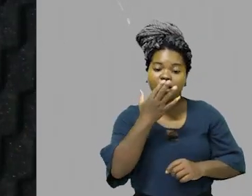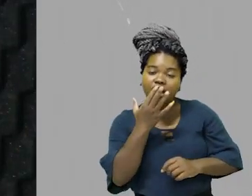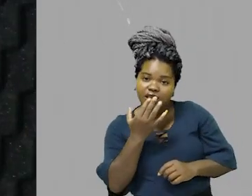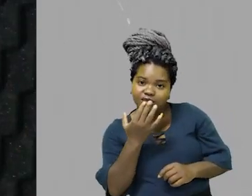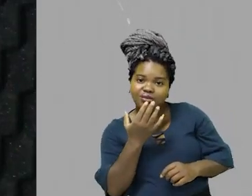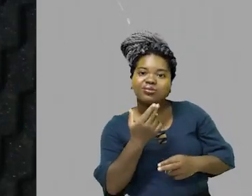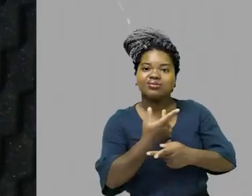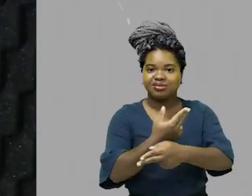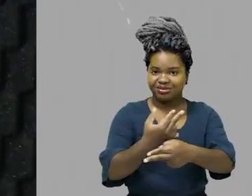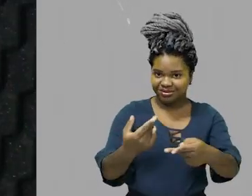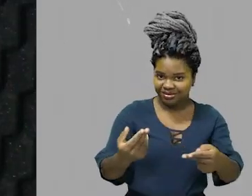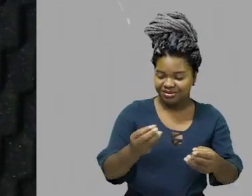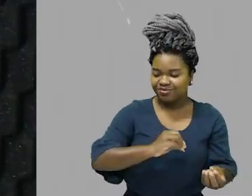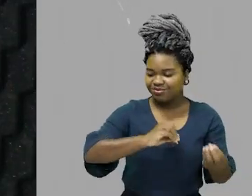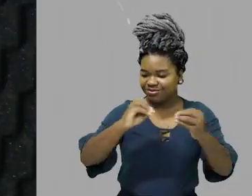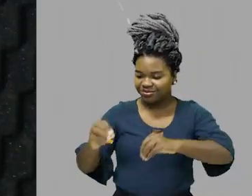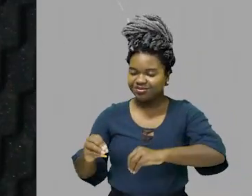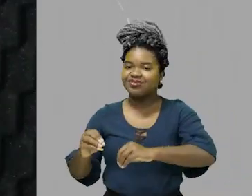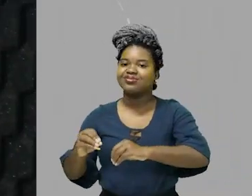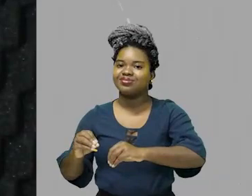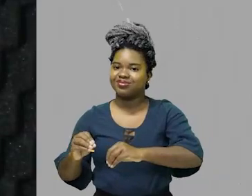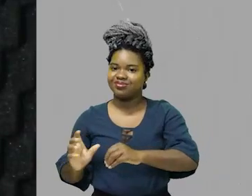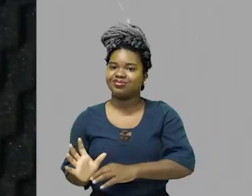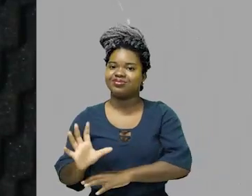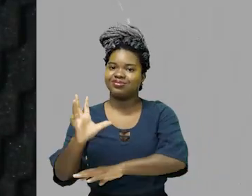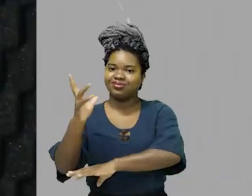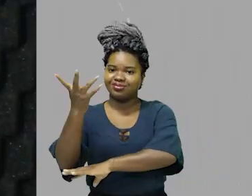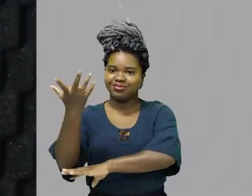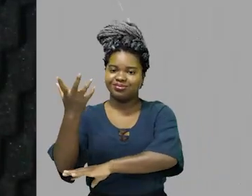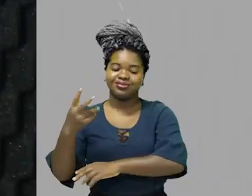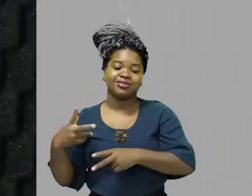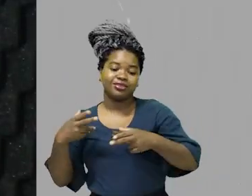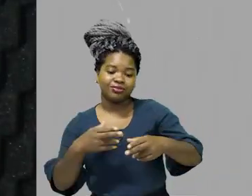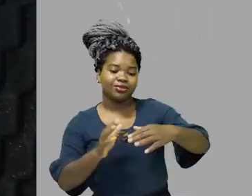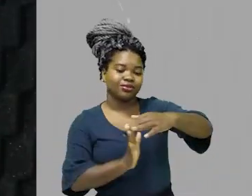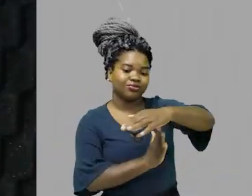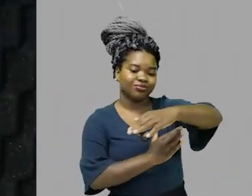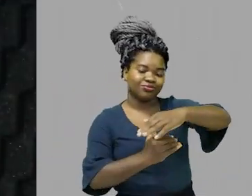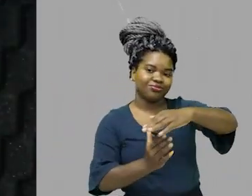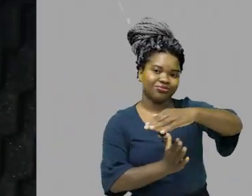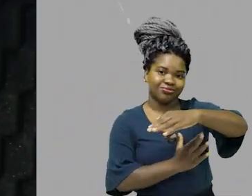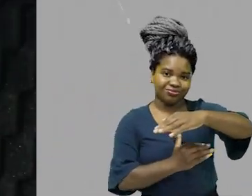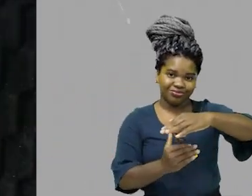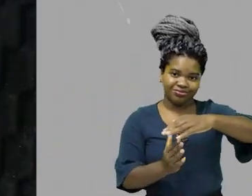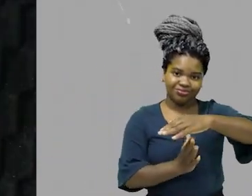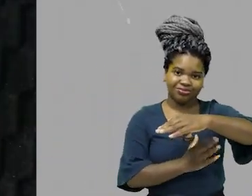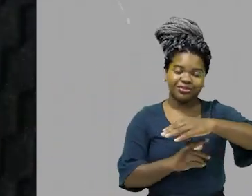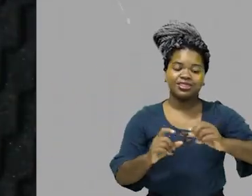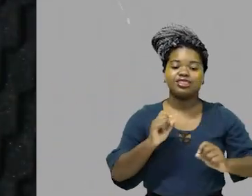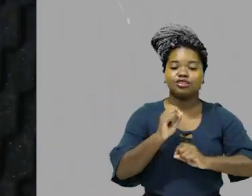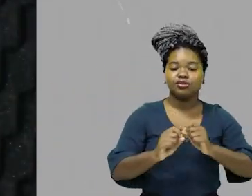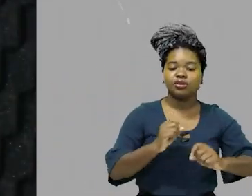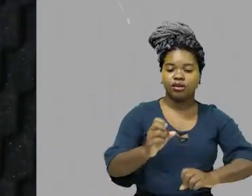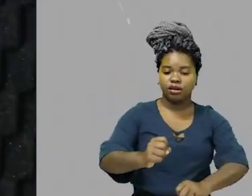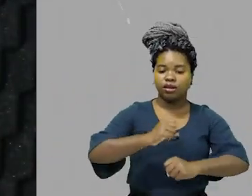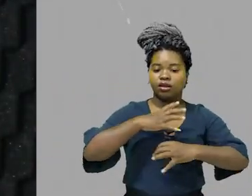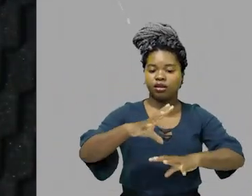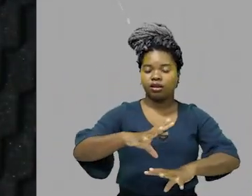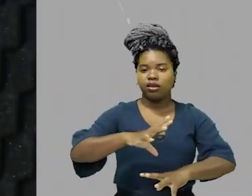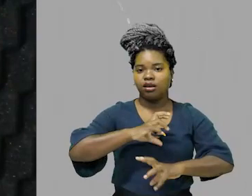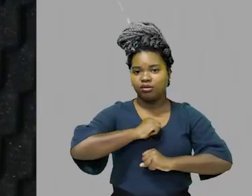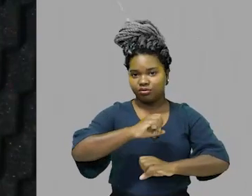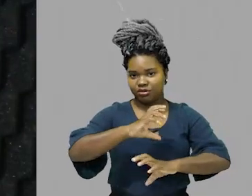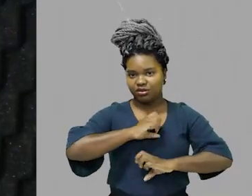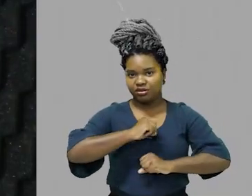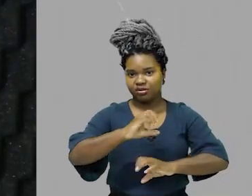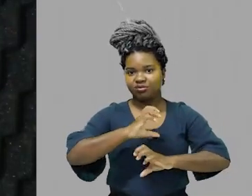fazerem a fotossíntese, assim como as algas, né? Essa clorofila está relacionada com a absorção da energia